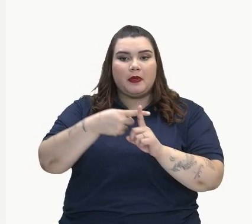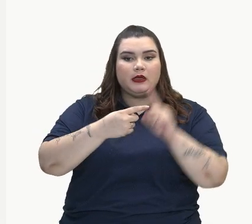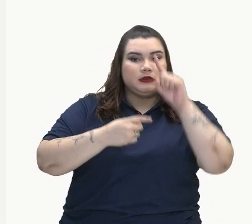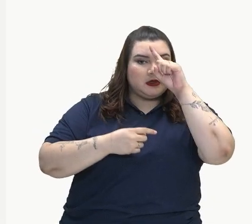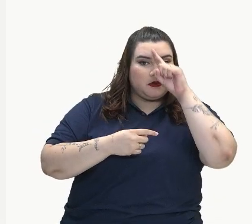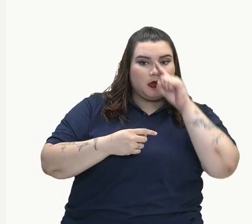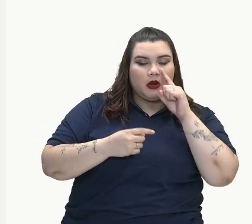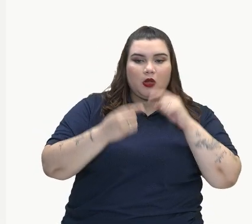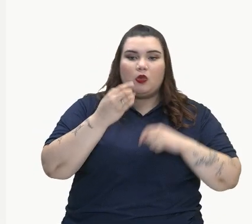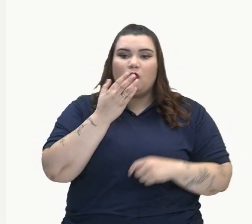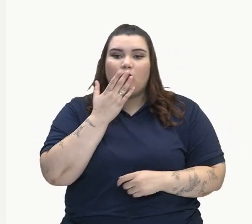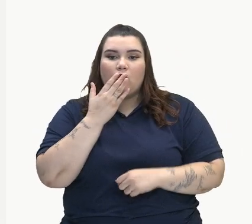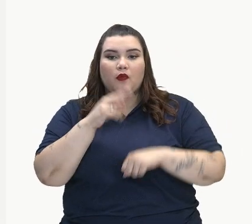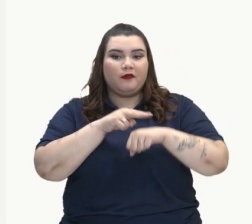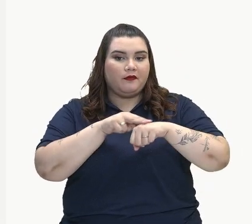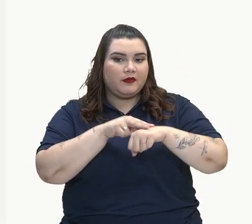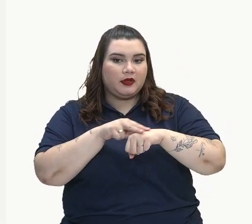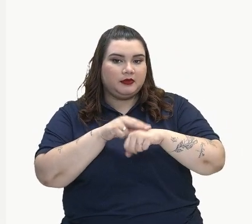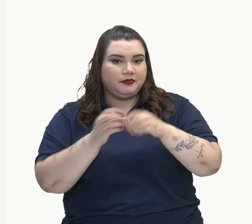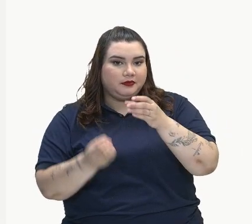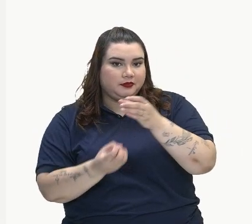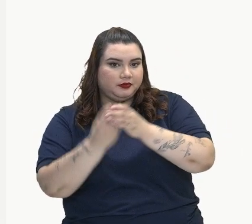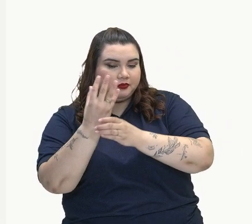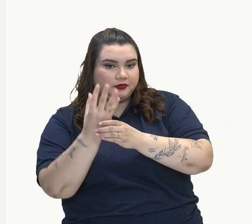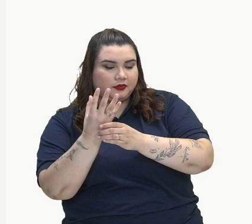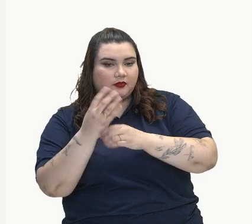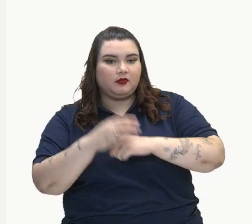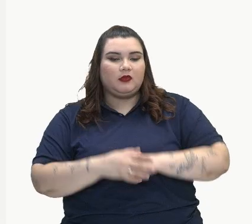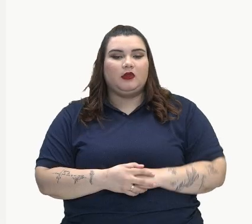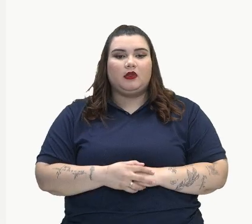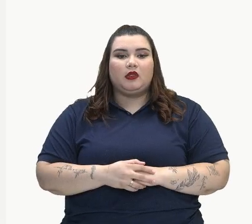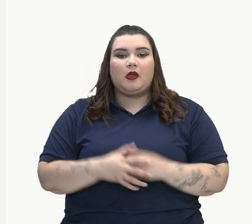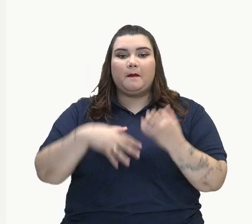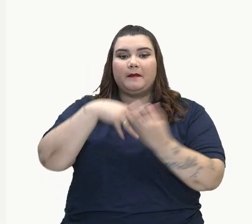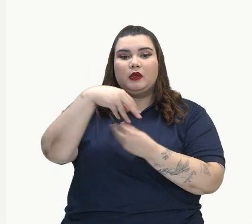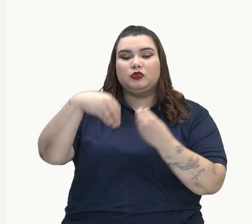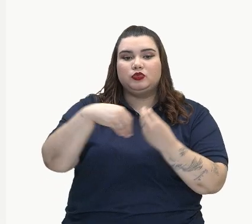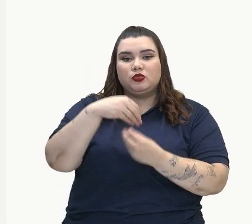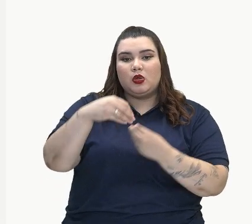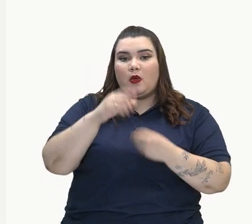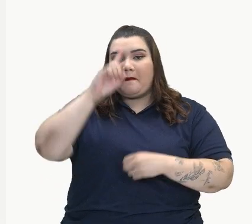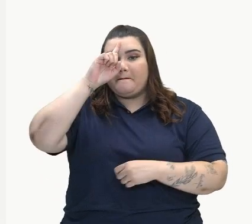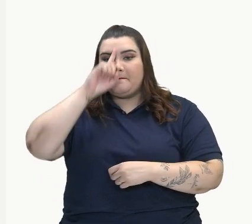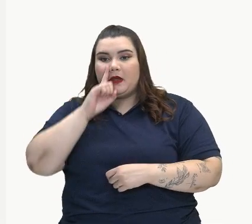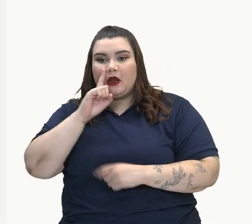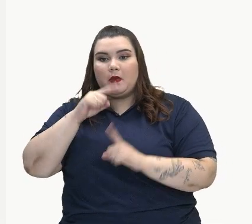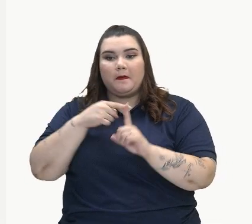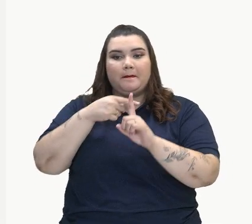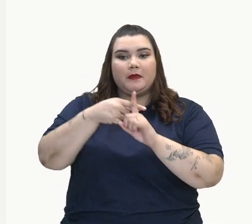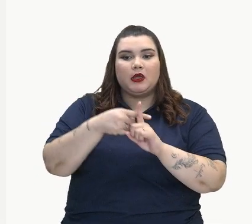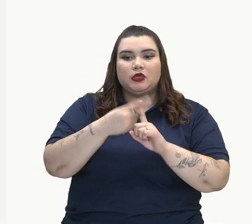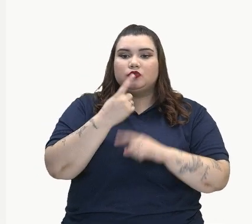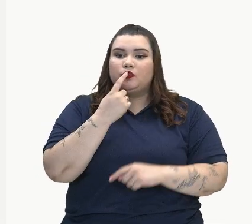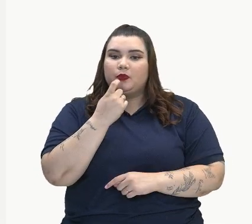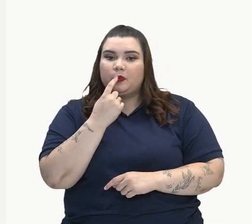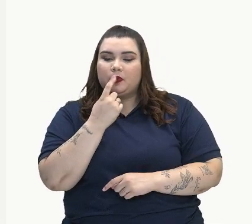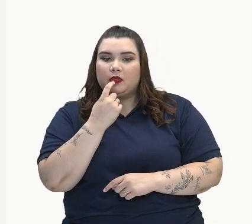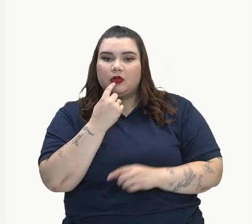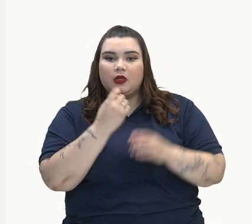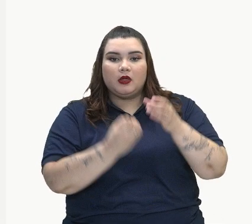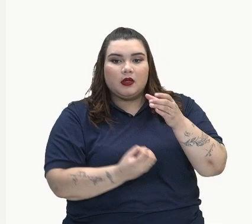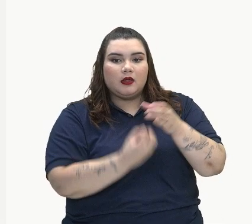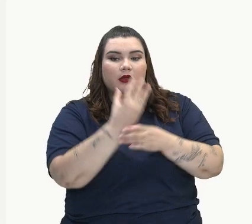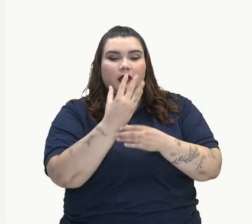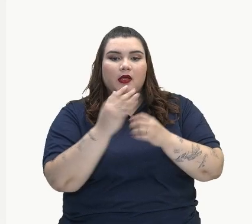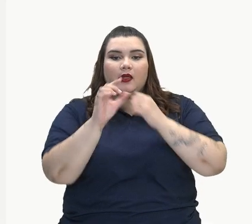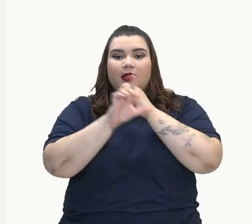quê? O verde, não é verdade? E nós temos o amarelo com o vermelho, ele